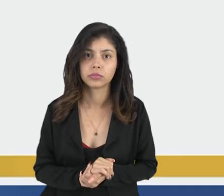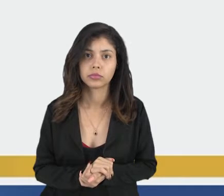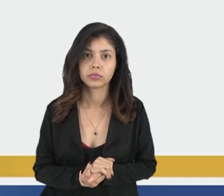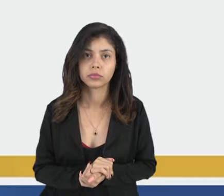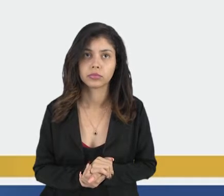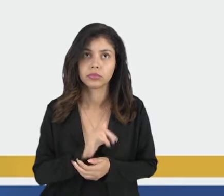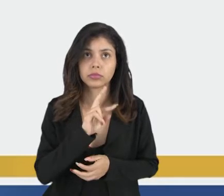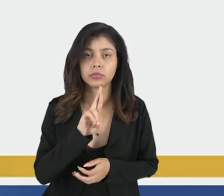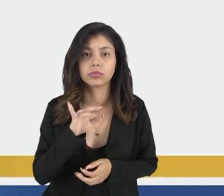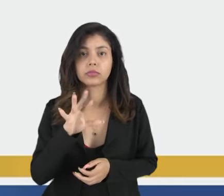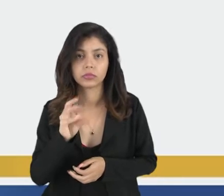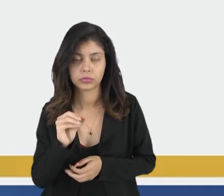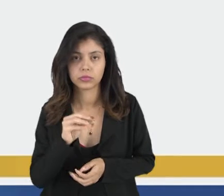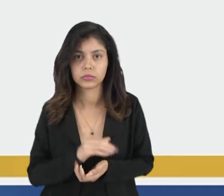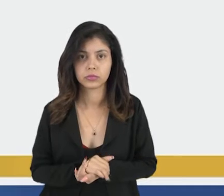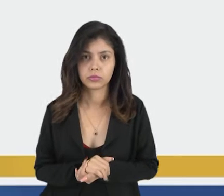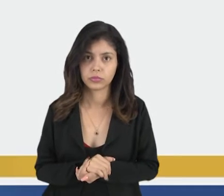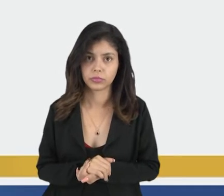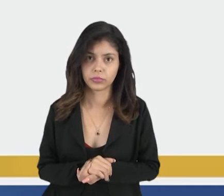Determine um raio